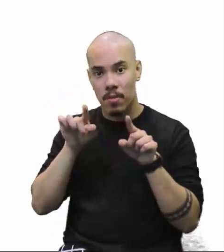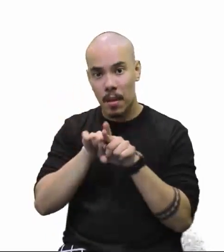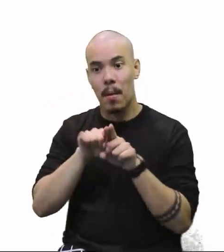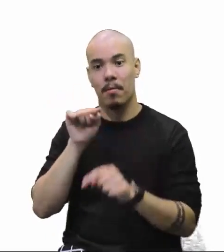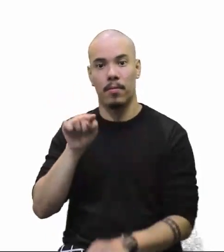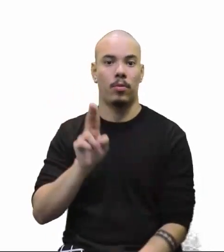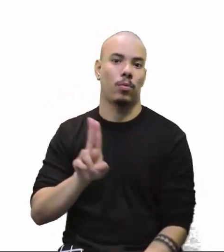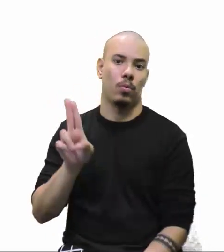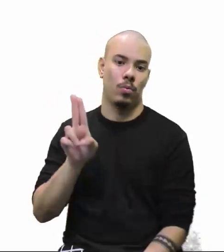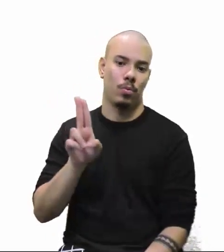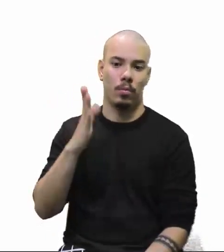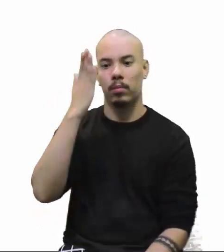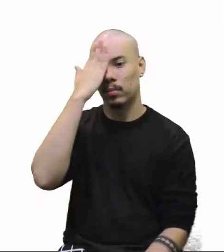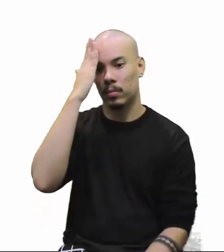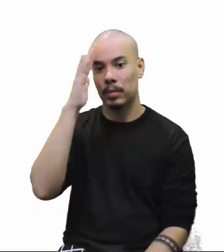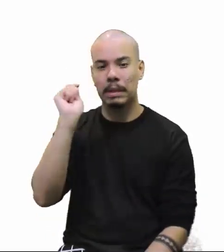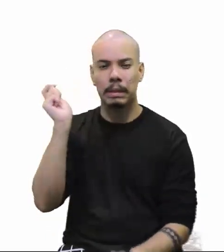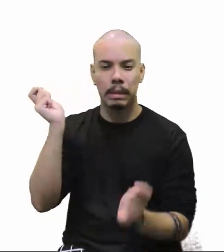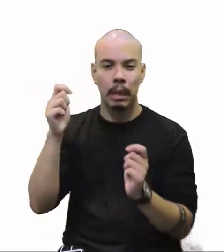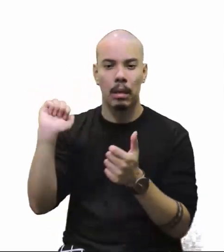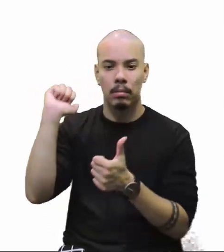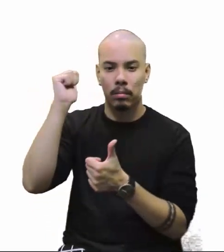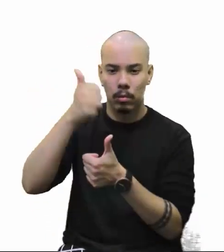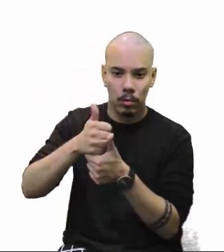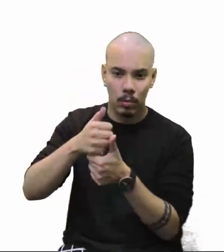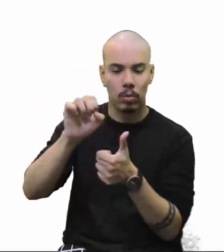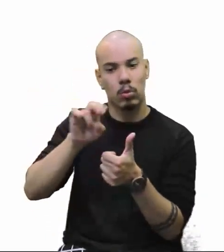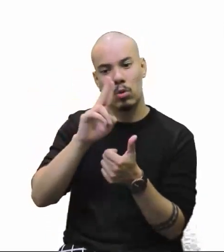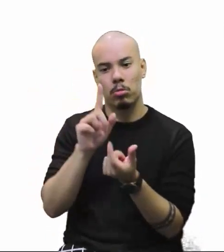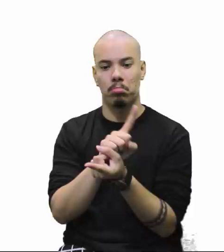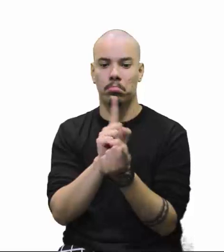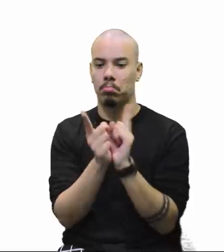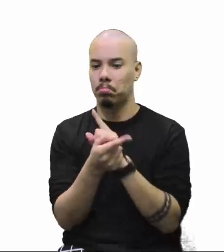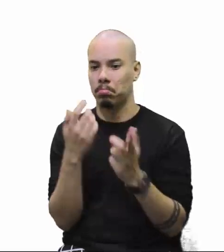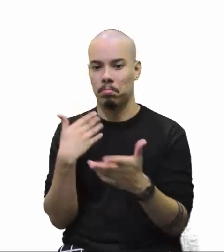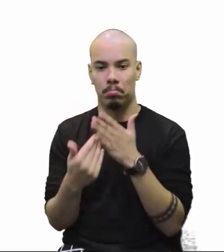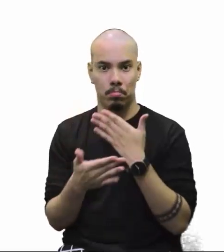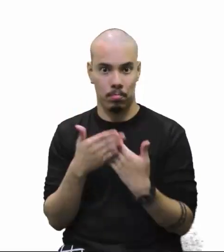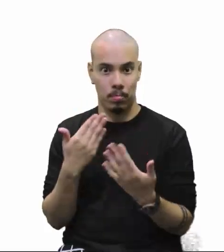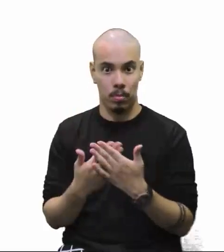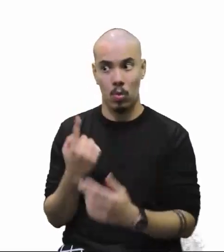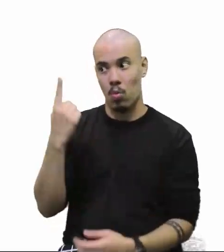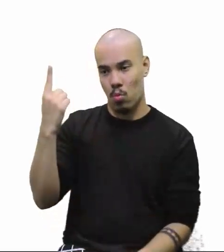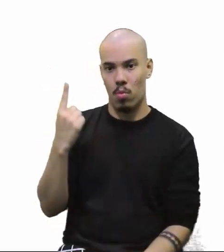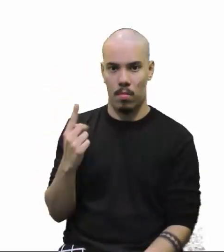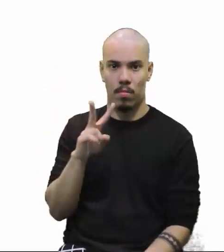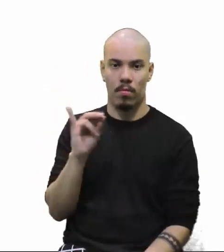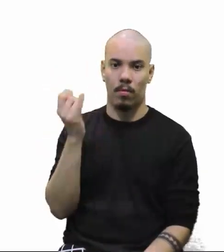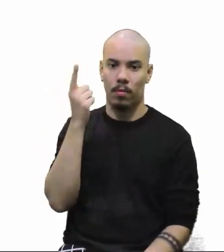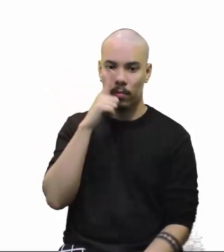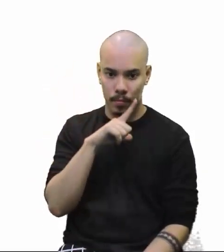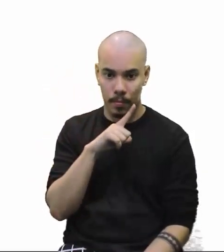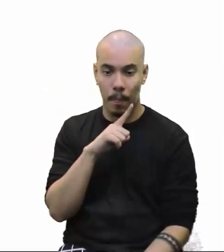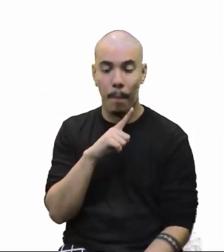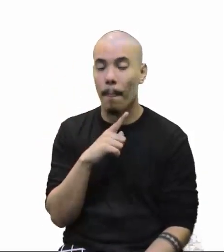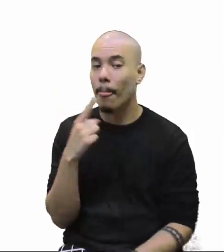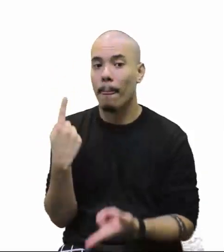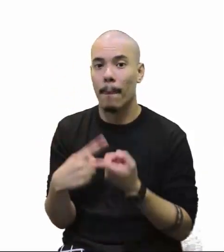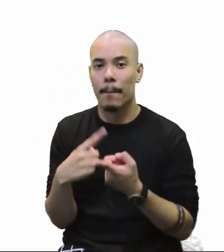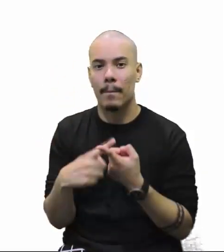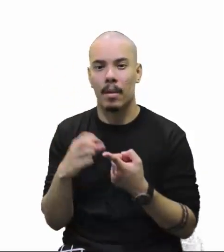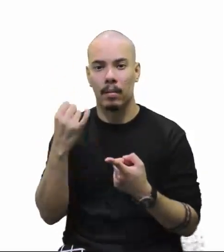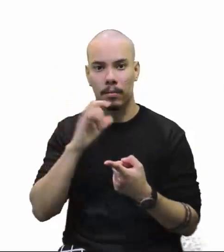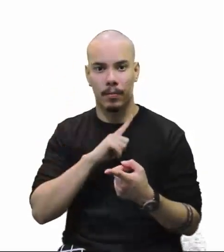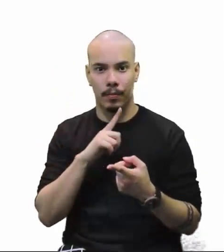vocês podem substituir e chegar nessas outras duas ou vice-versa, né? Uma vai chegar na outra. Ah, por quê? Se